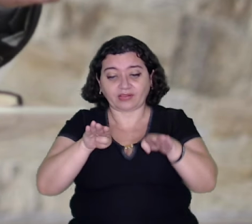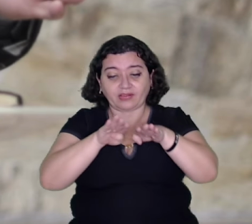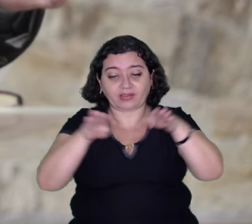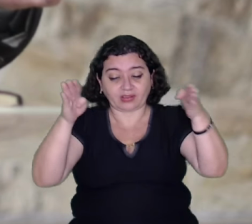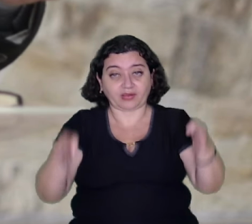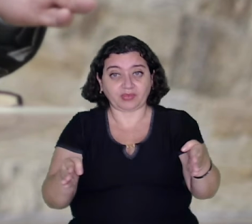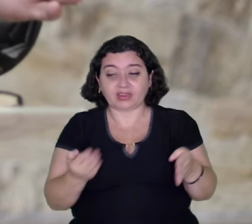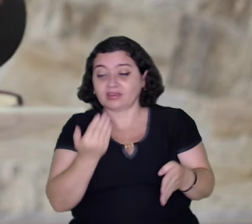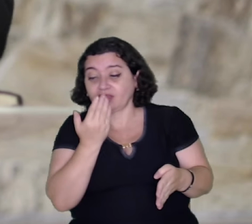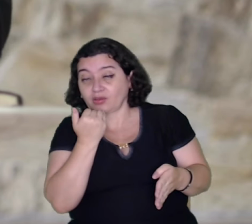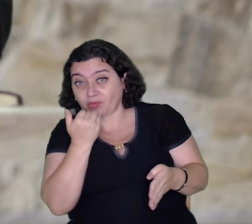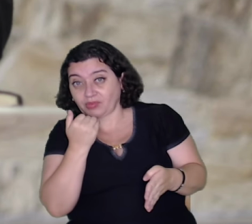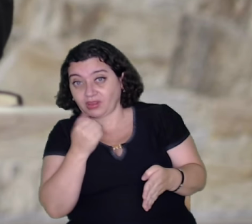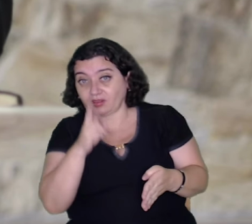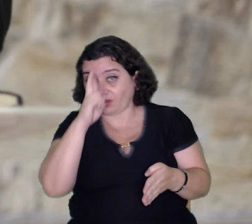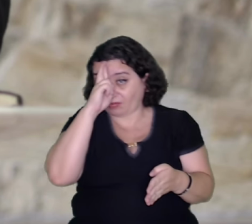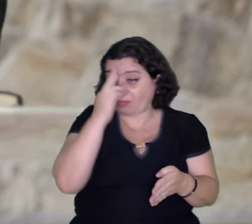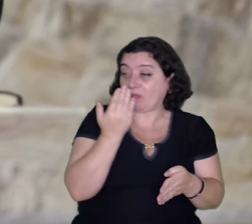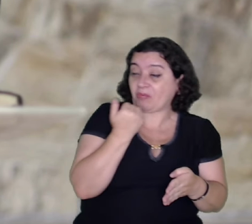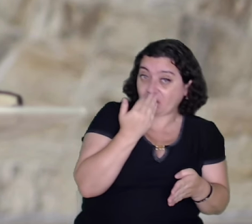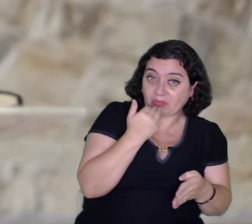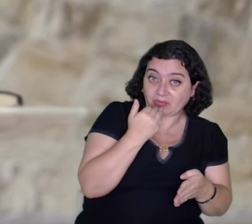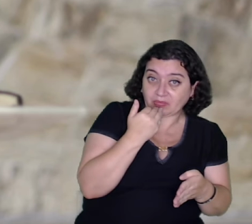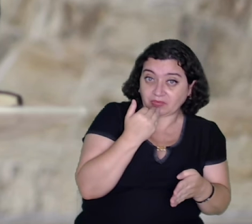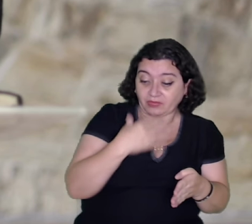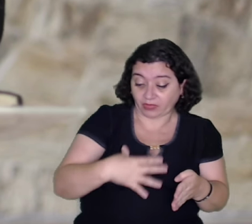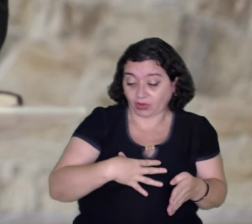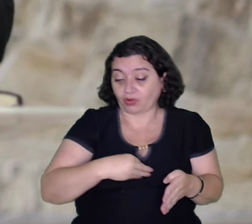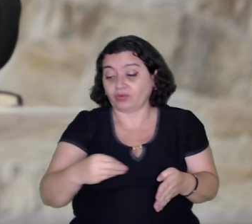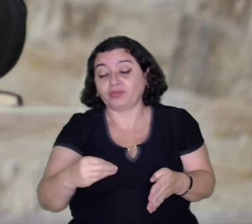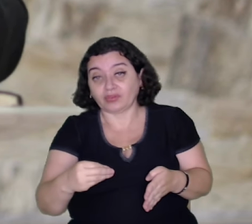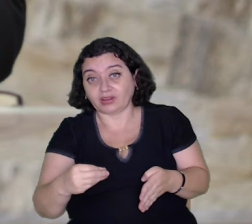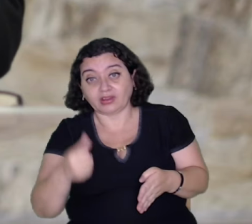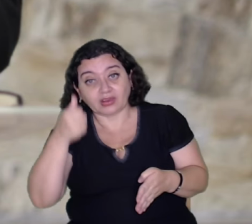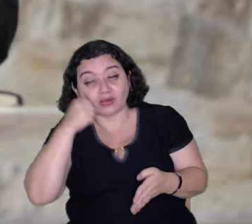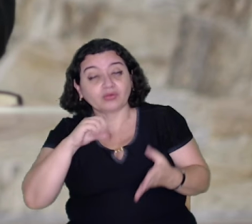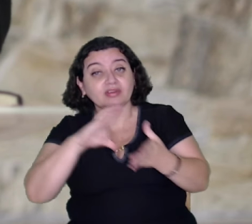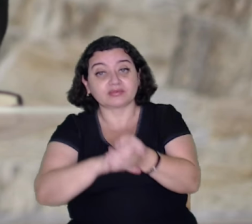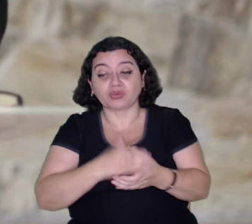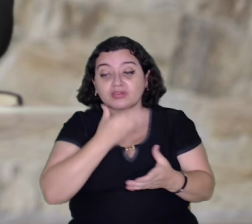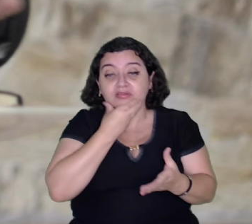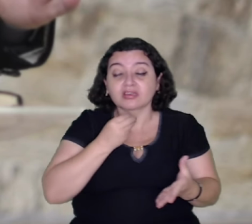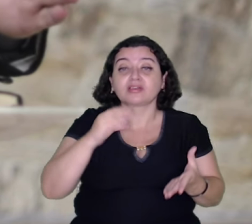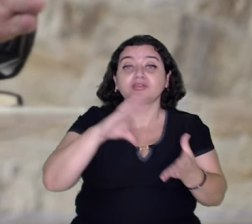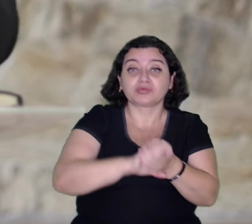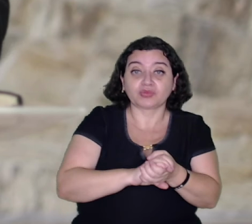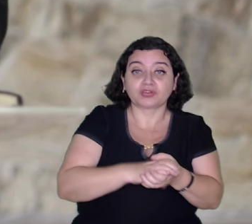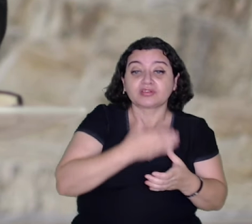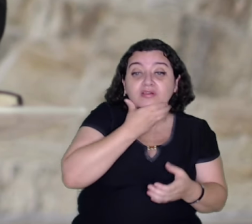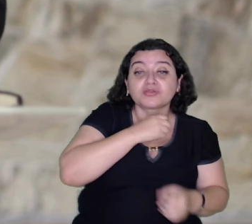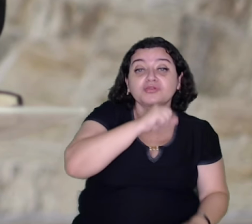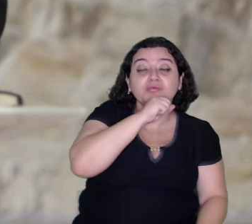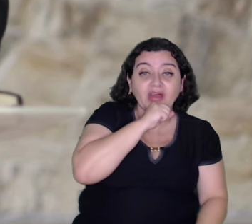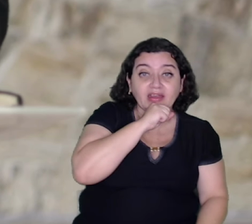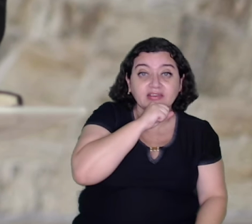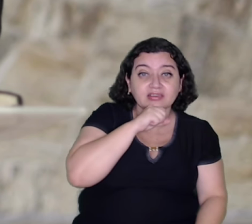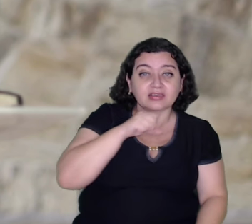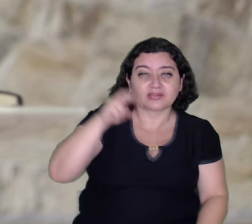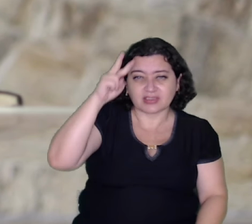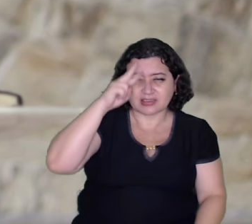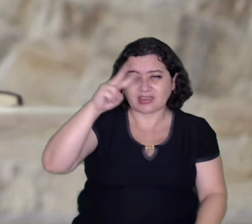o almoço, o jantar, o filho, a esposa, o esposo, seus pais. Você lembrou